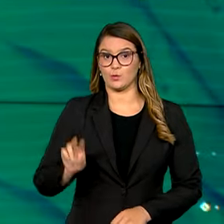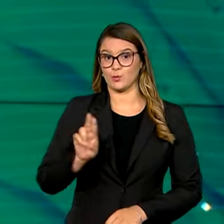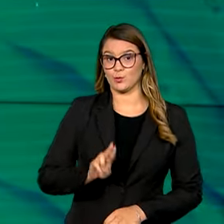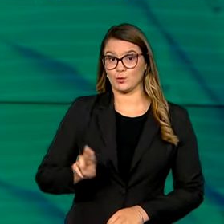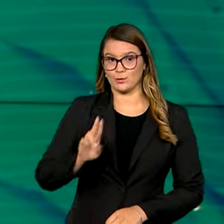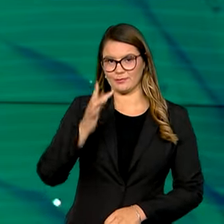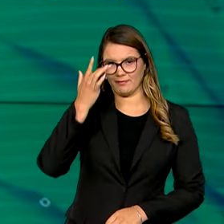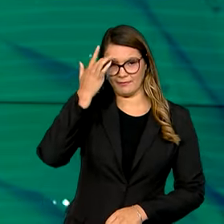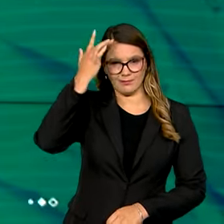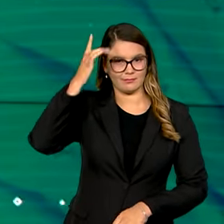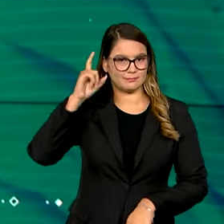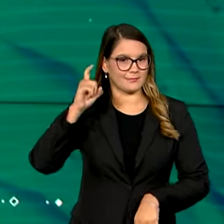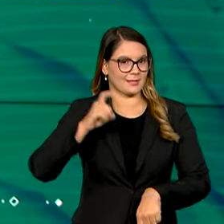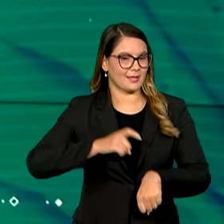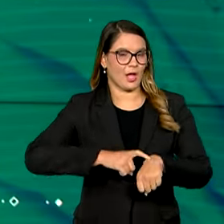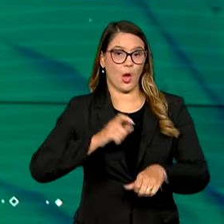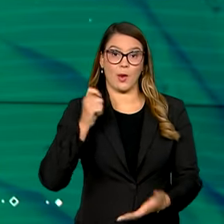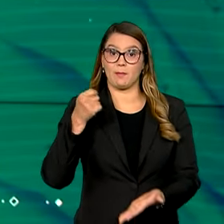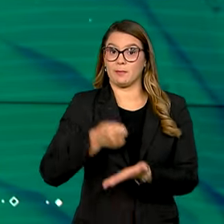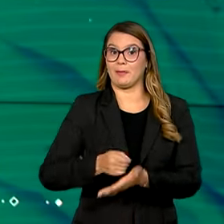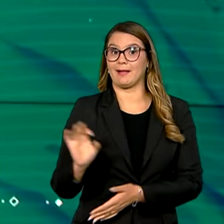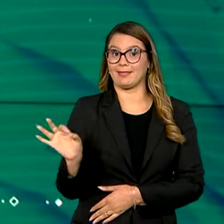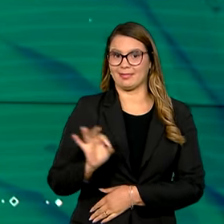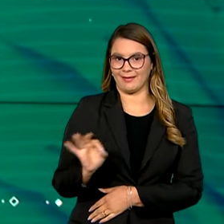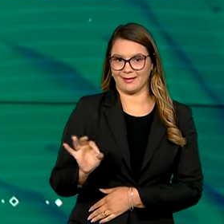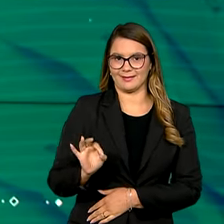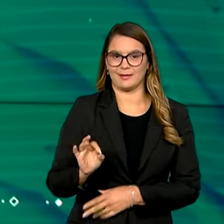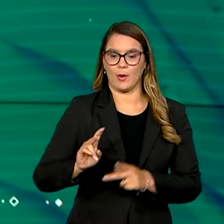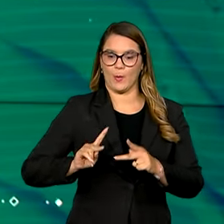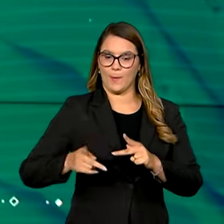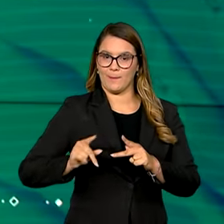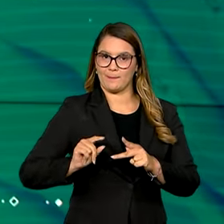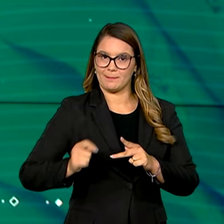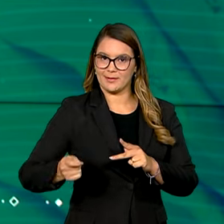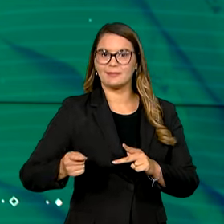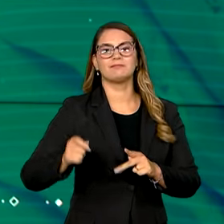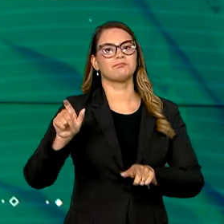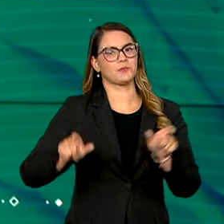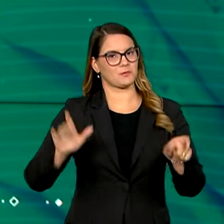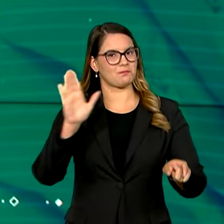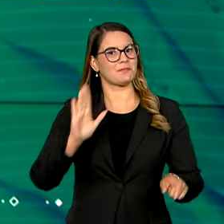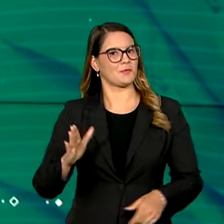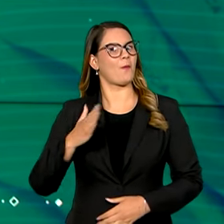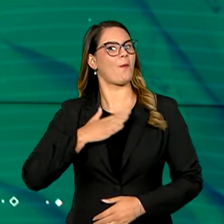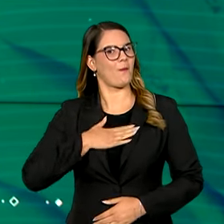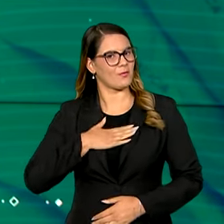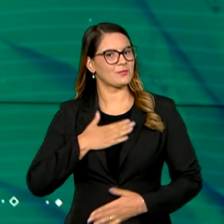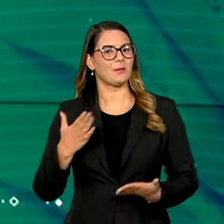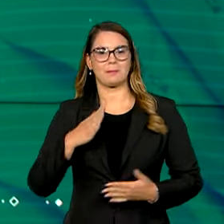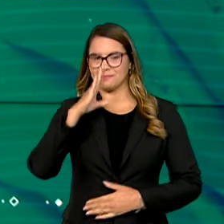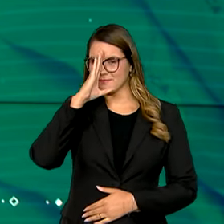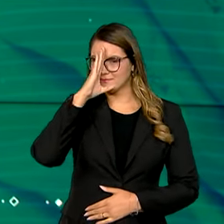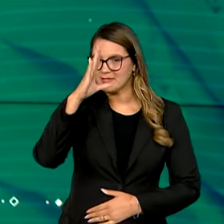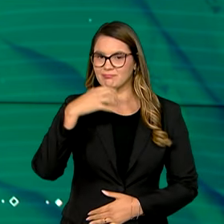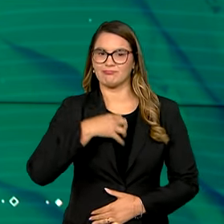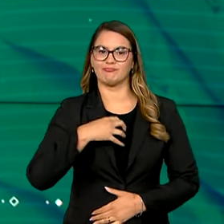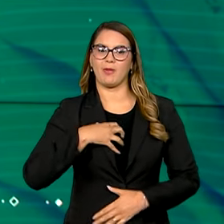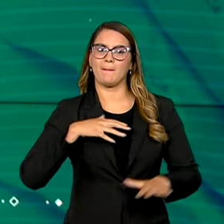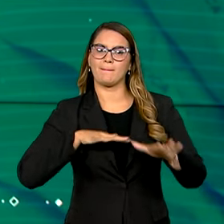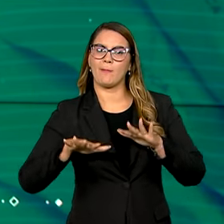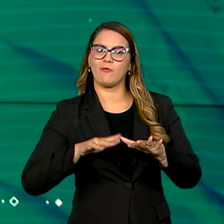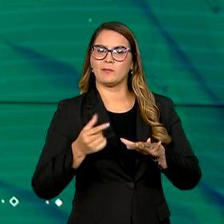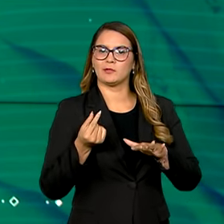Fácil de usar, instantâneo e sem custos, o Pix caiu no gosto dos brasileiros e se tornou a principal forma